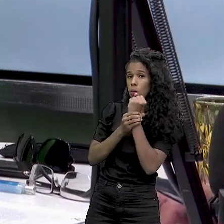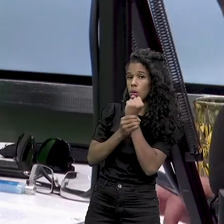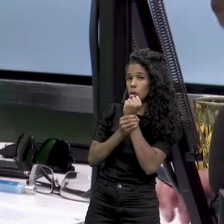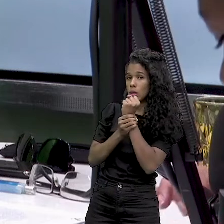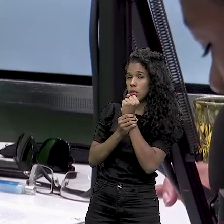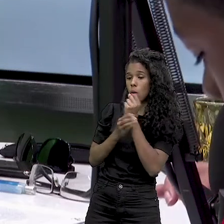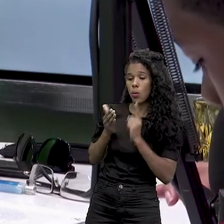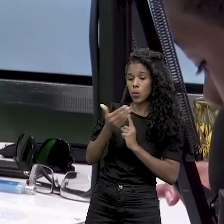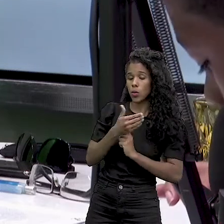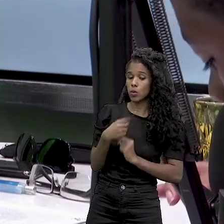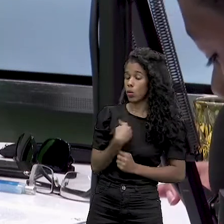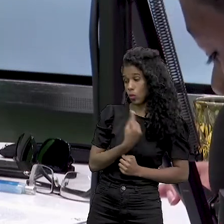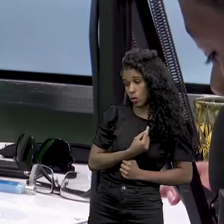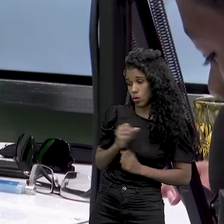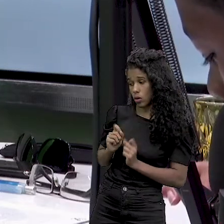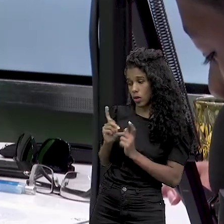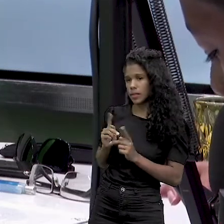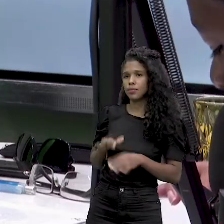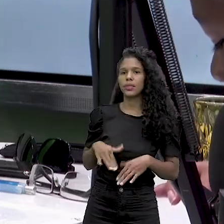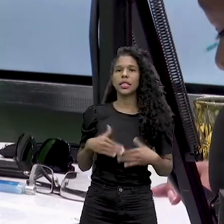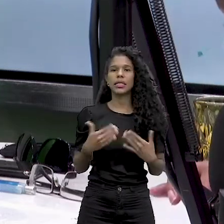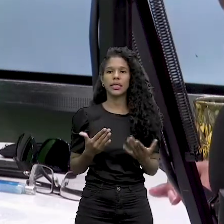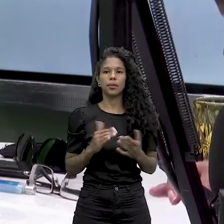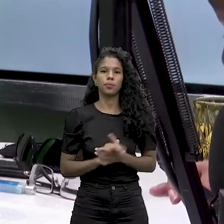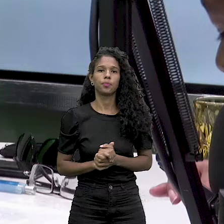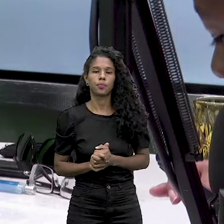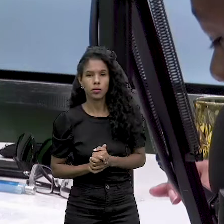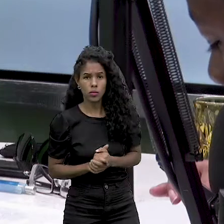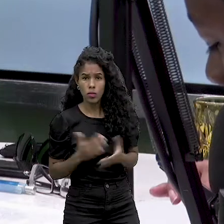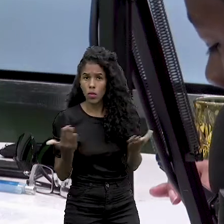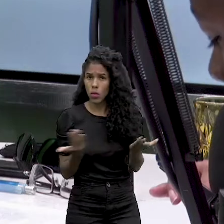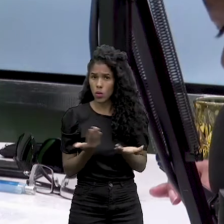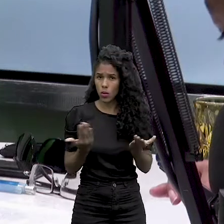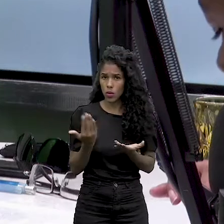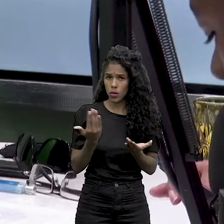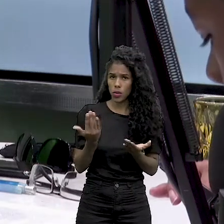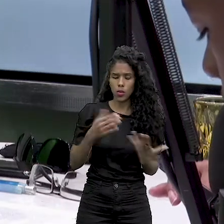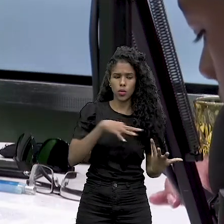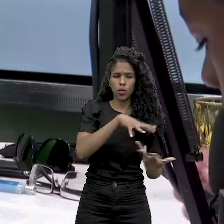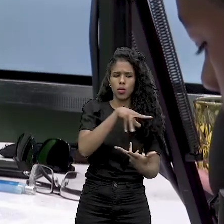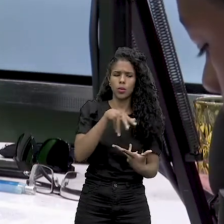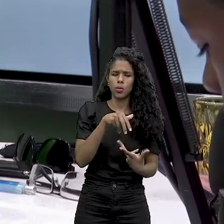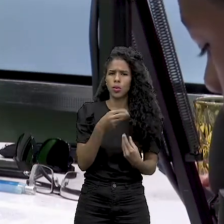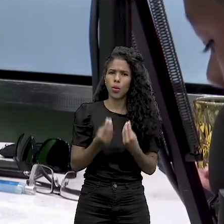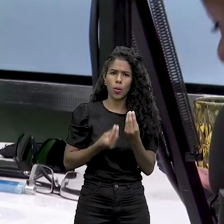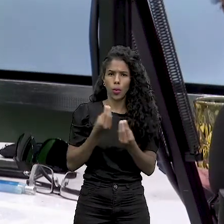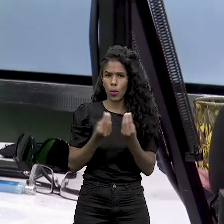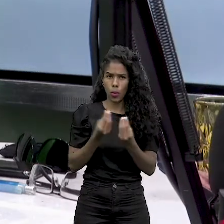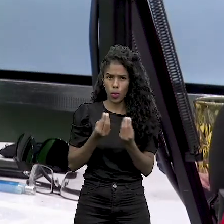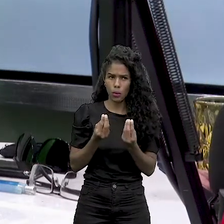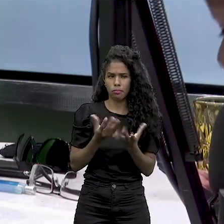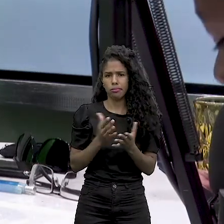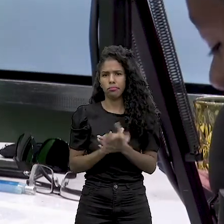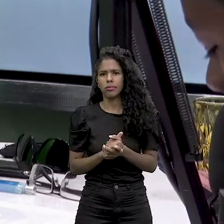chamada globalização. Vamos começar assim. Hoje, no mundo, como é que isso reflete? Reflete quando